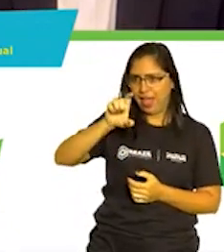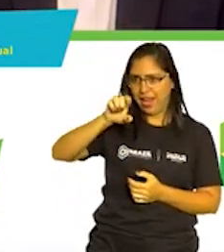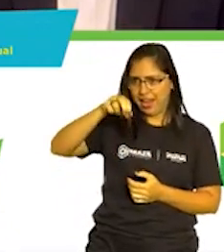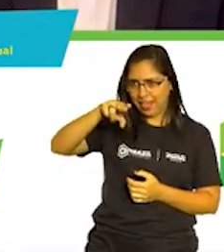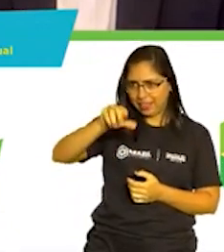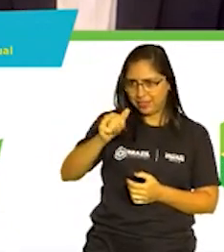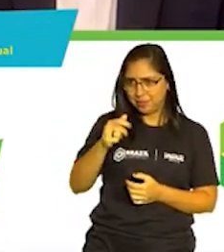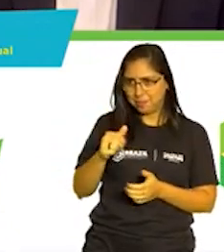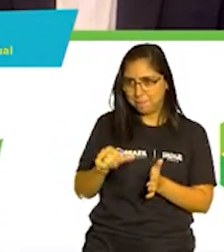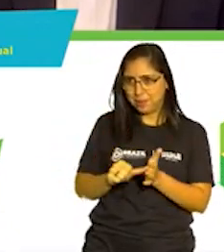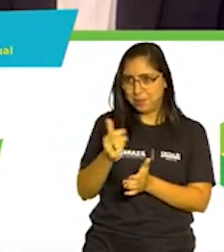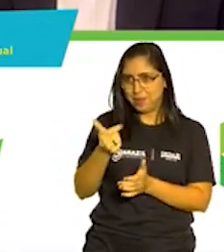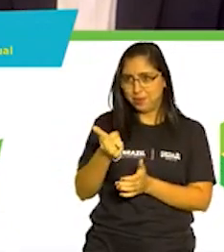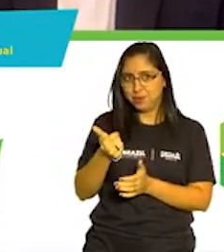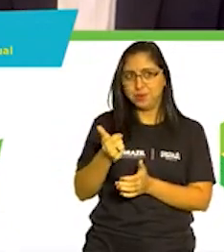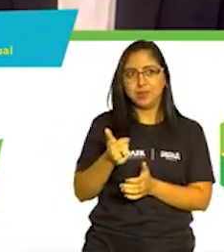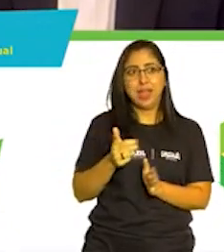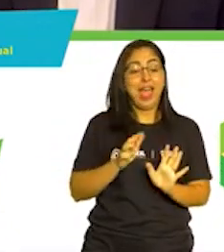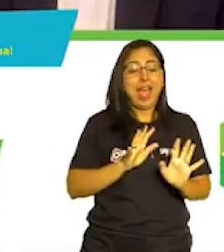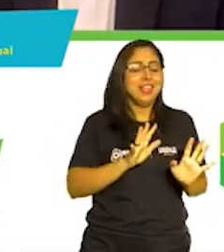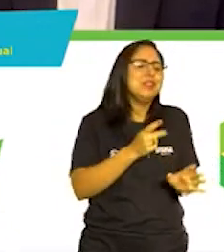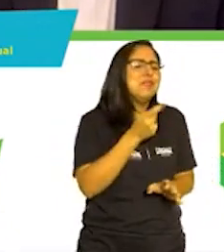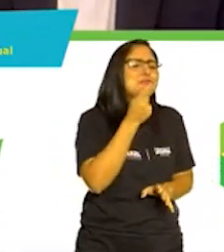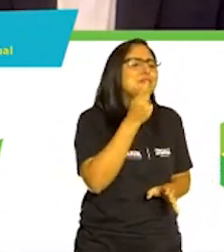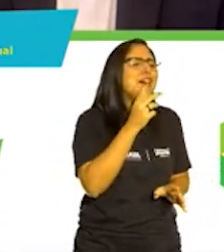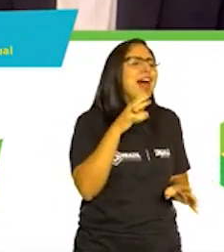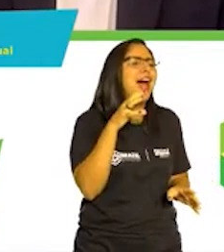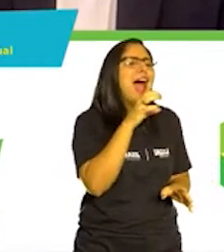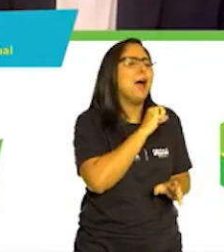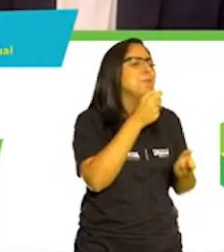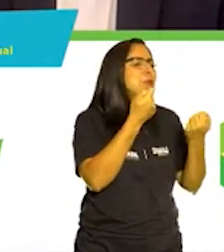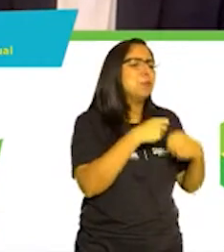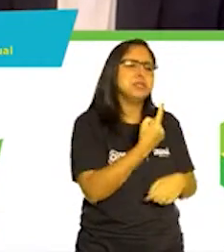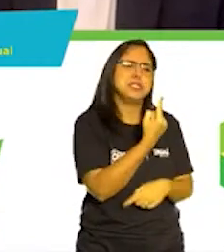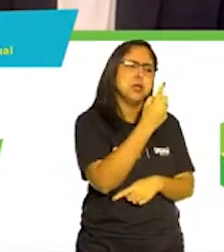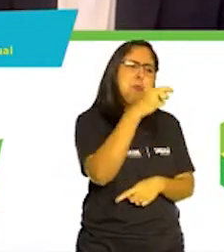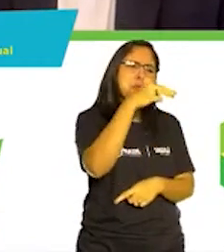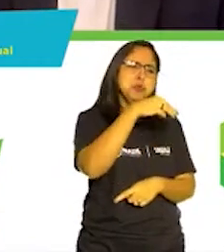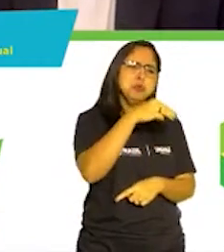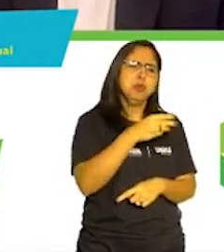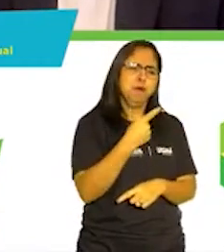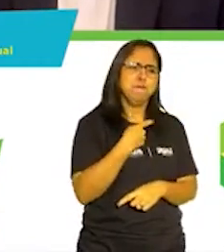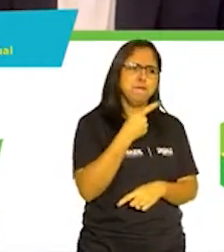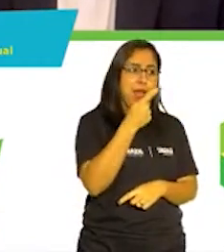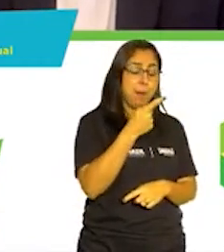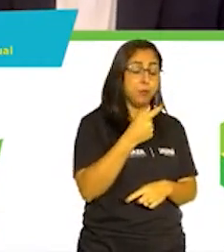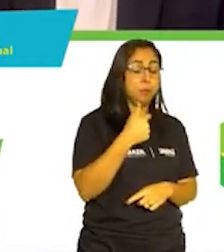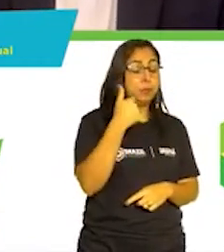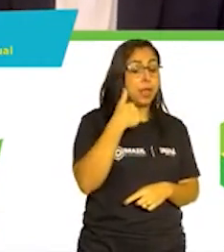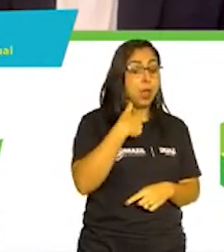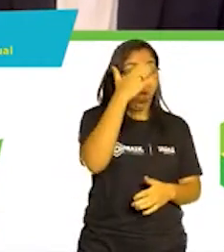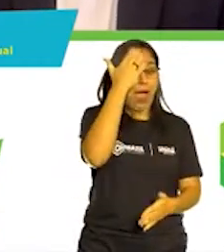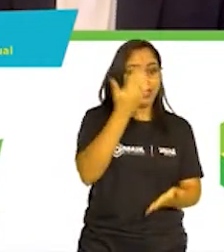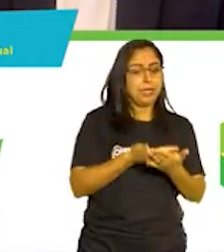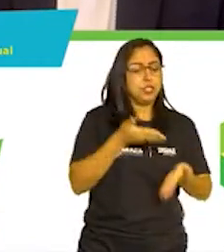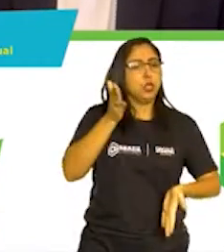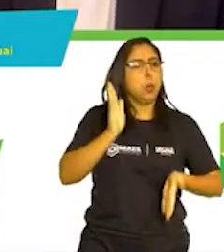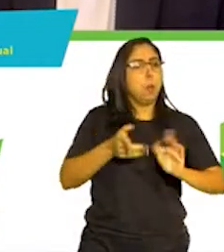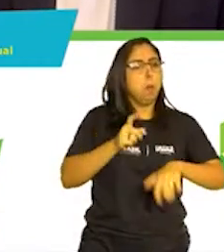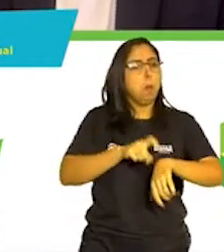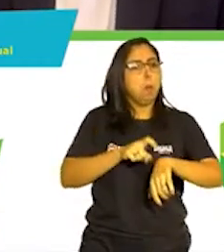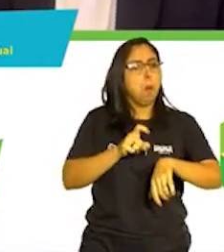Eu ia falar rápido. Para mim, não preciso nem de 1 minuto. Eu acho a conjuntura tão difícil que eu só quero pensar no